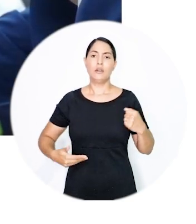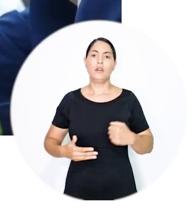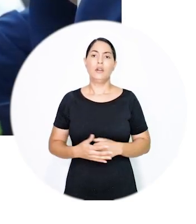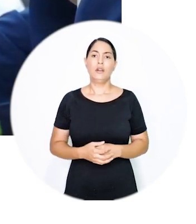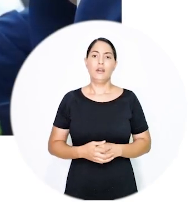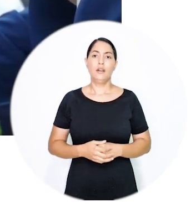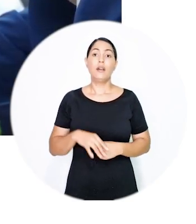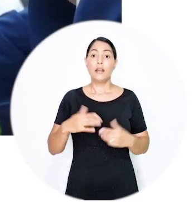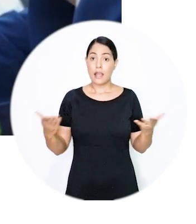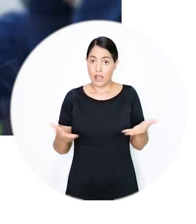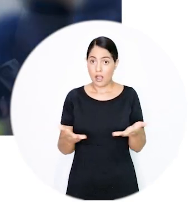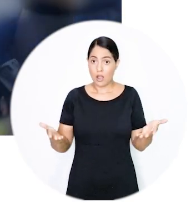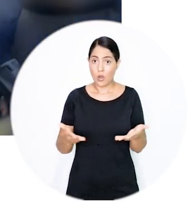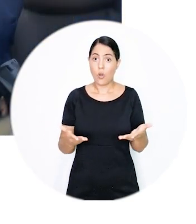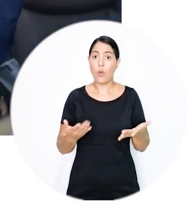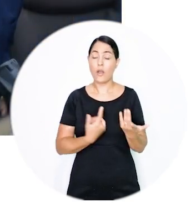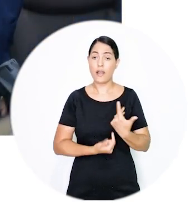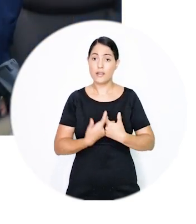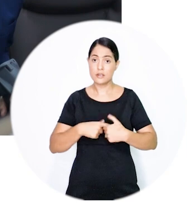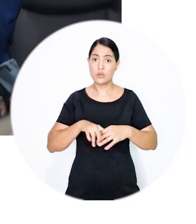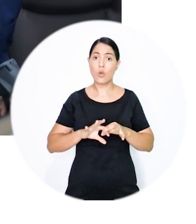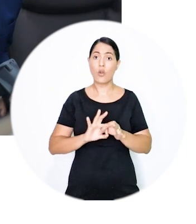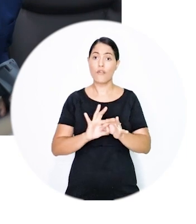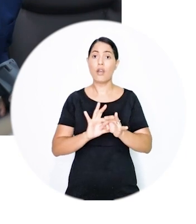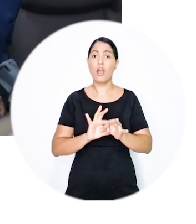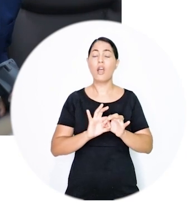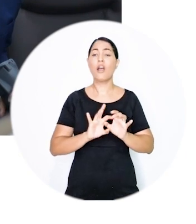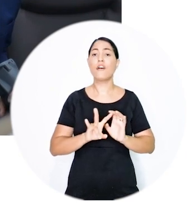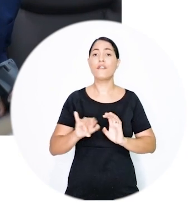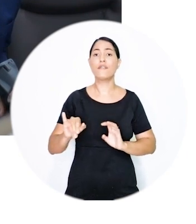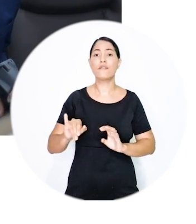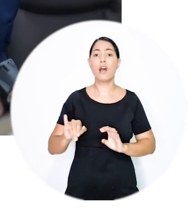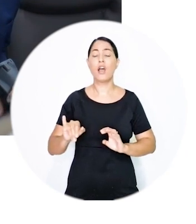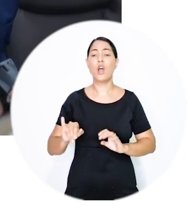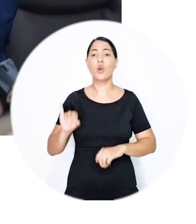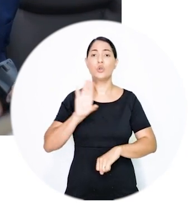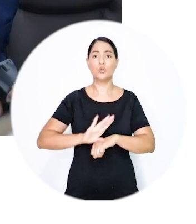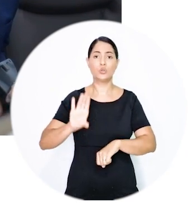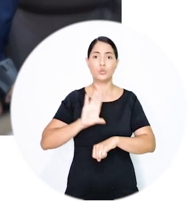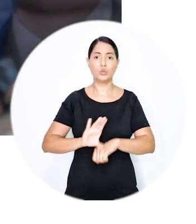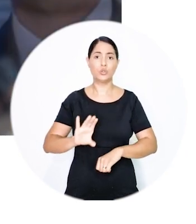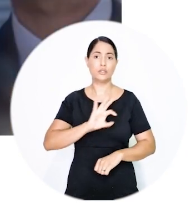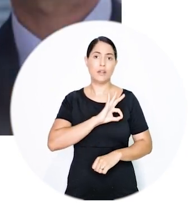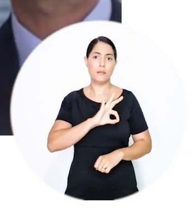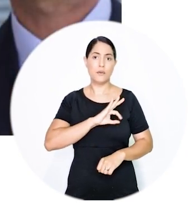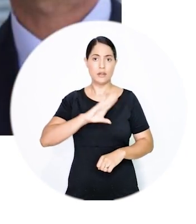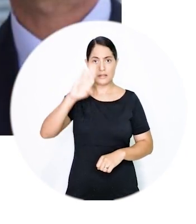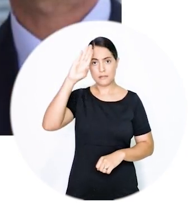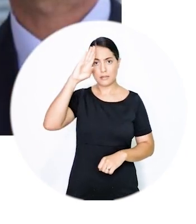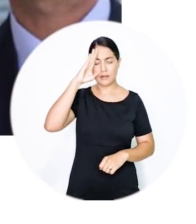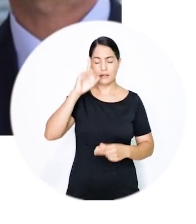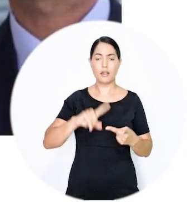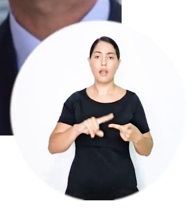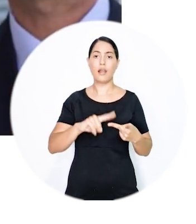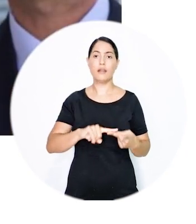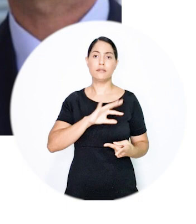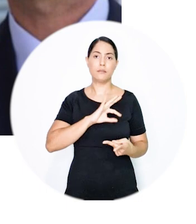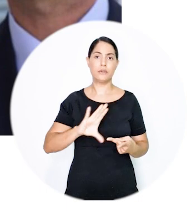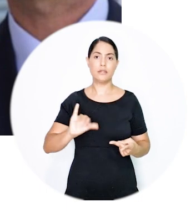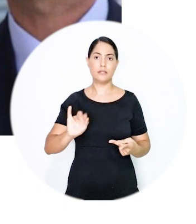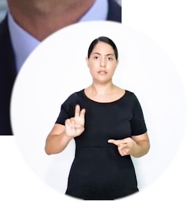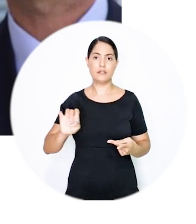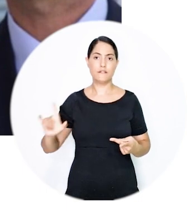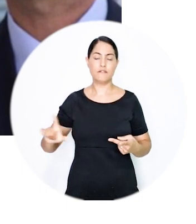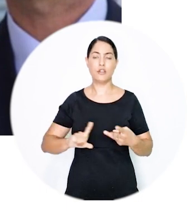órgãos de segurança pública, pelos quais estes convênios, nós já temos espaço de fala nos cursos de formação